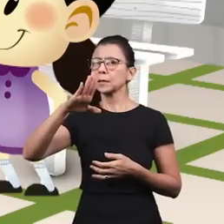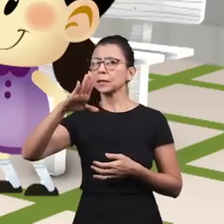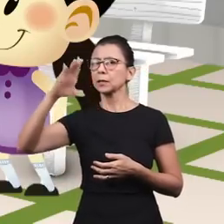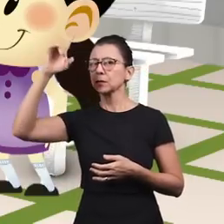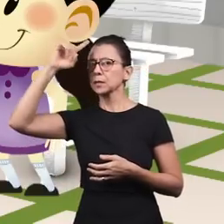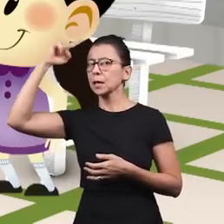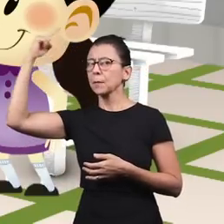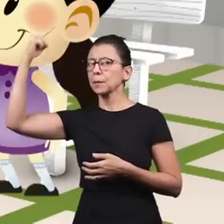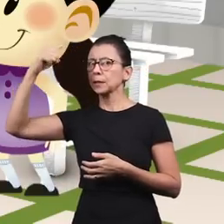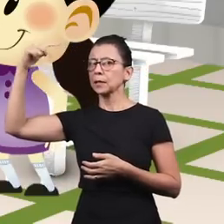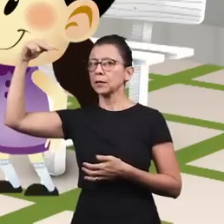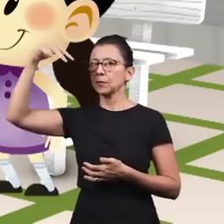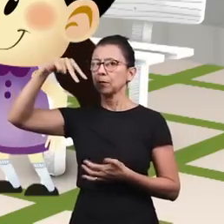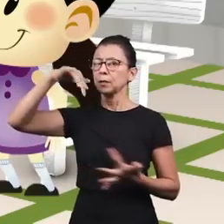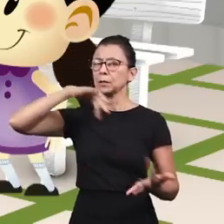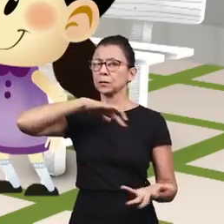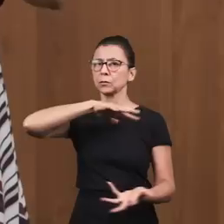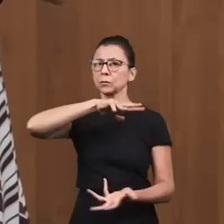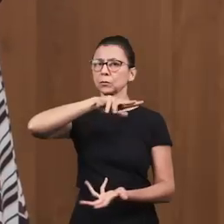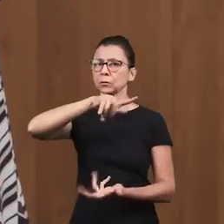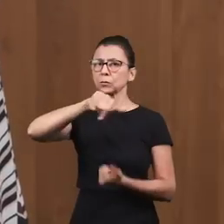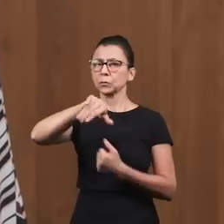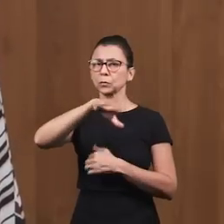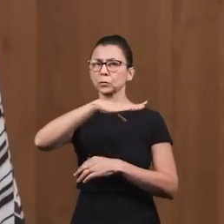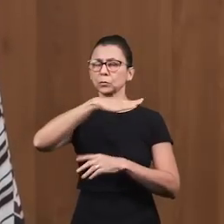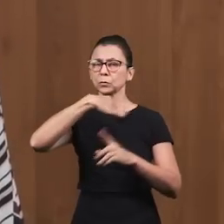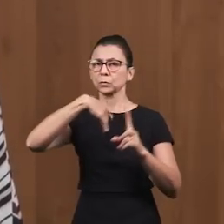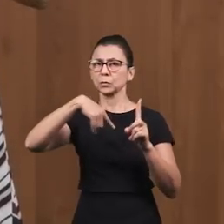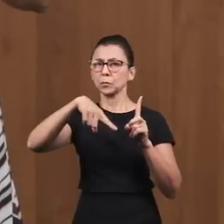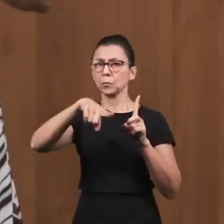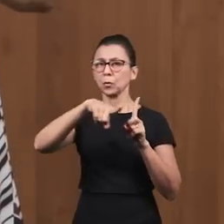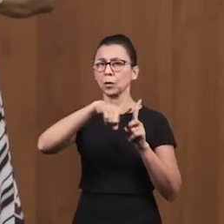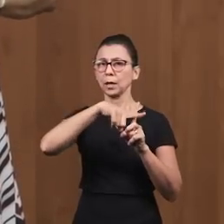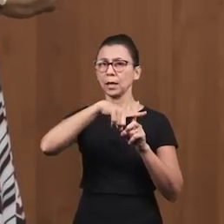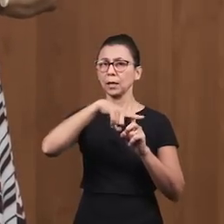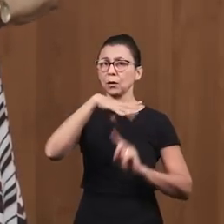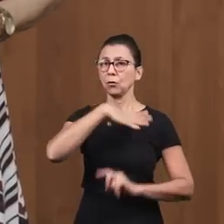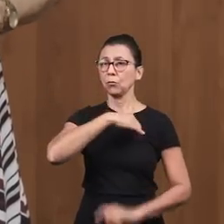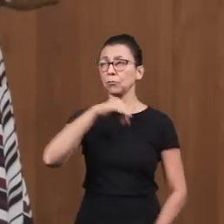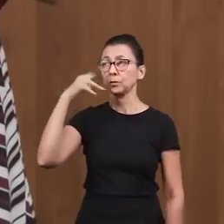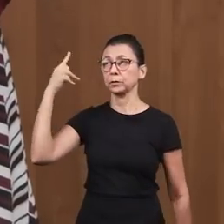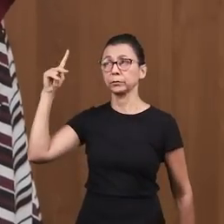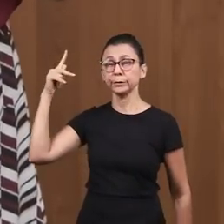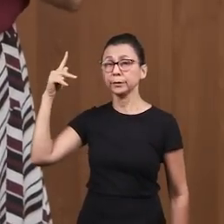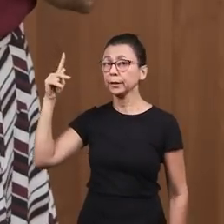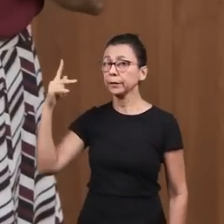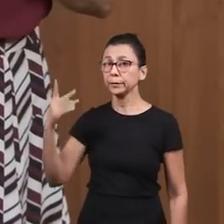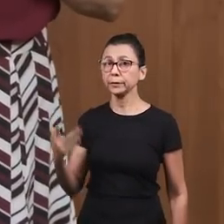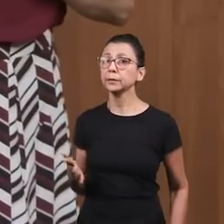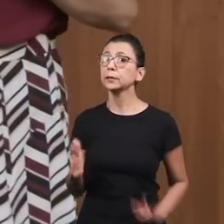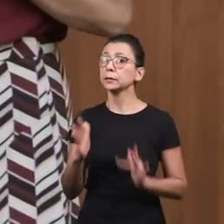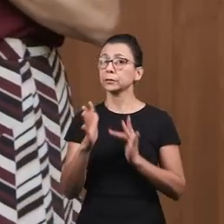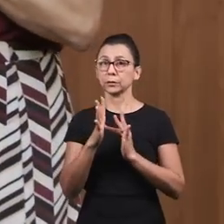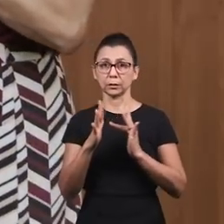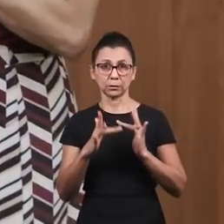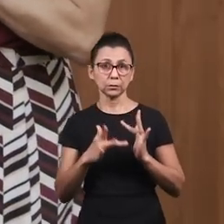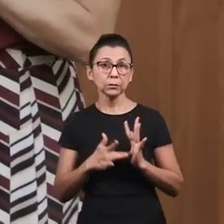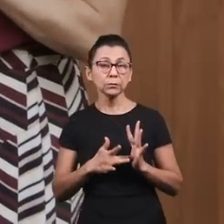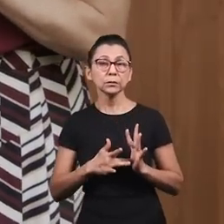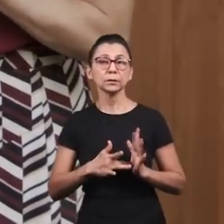ele viria morrer por nós para salvar a nossa vida. E o que que a gente precisa